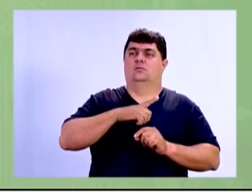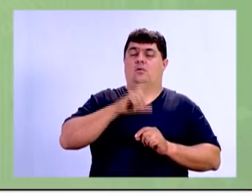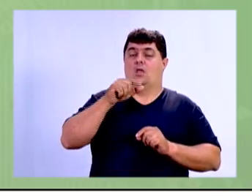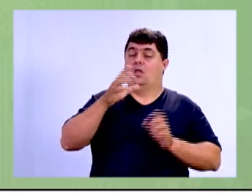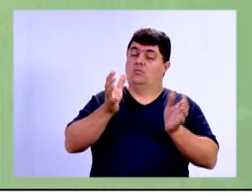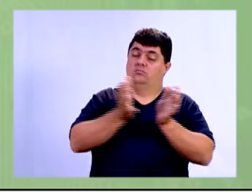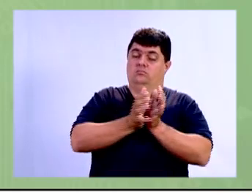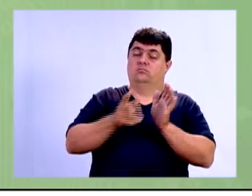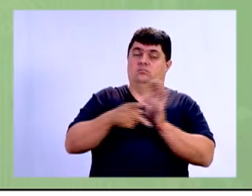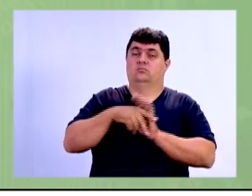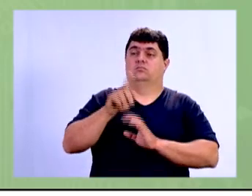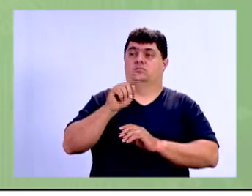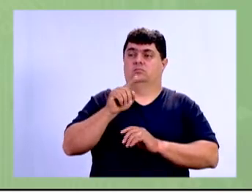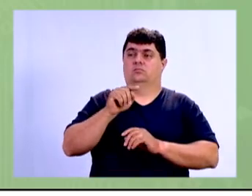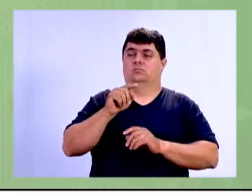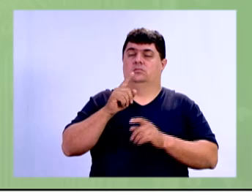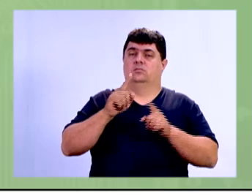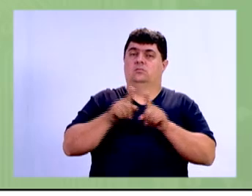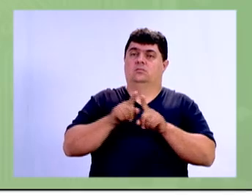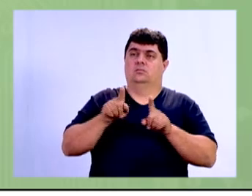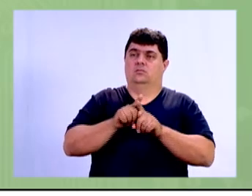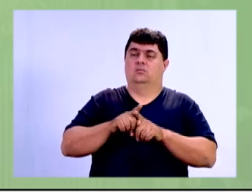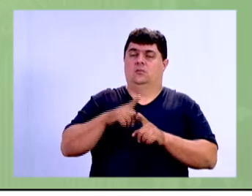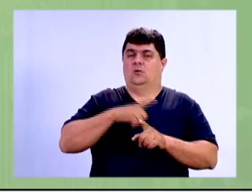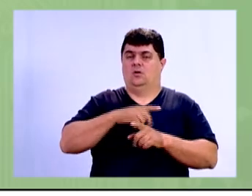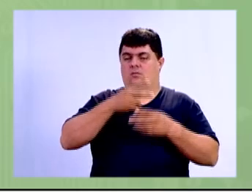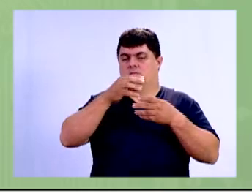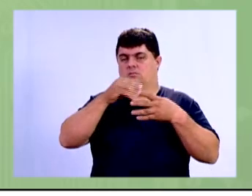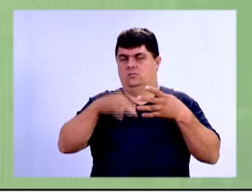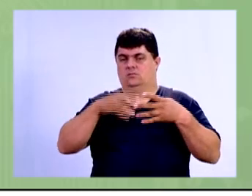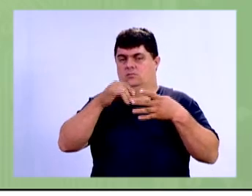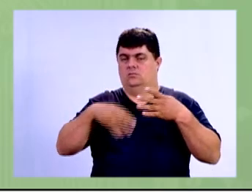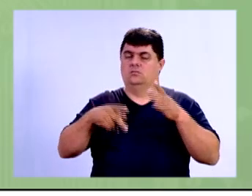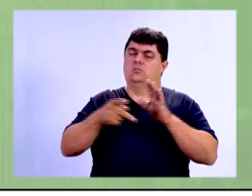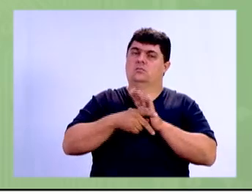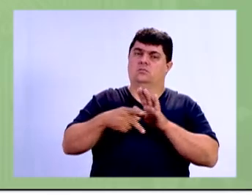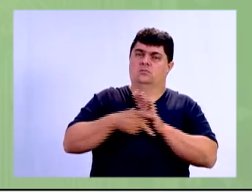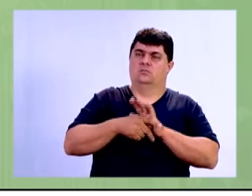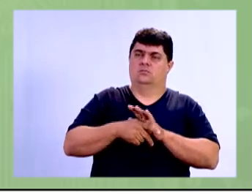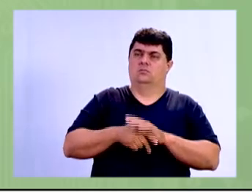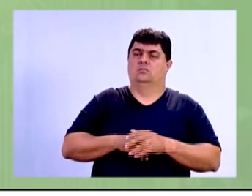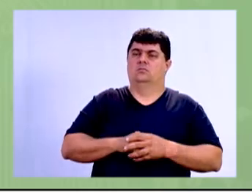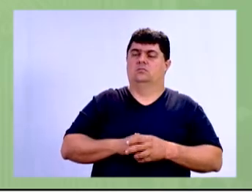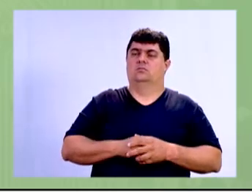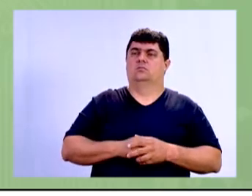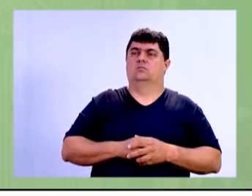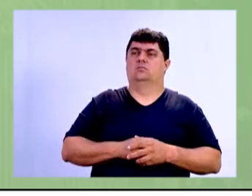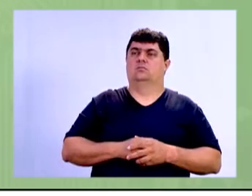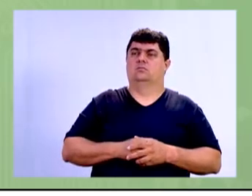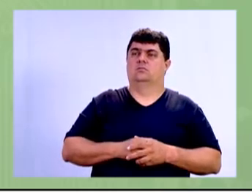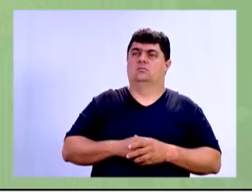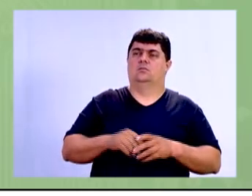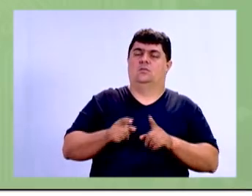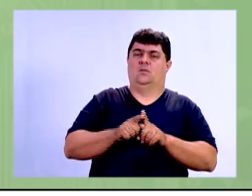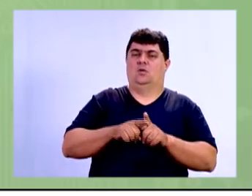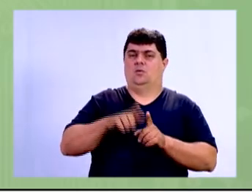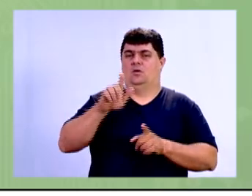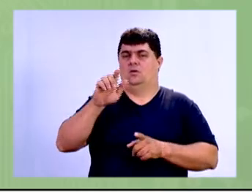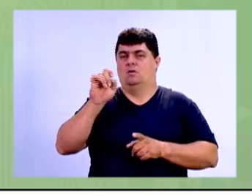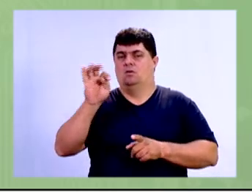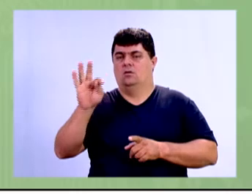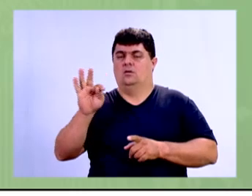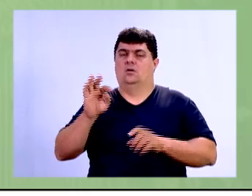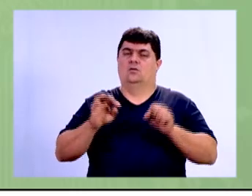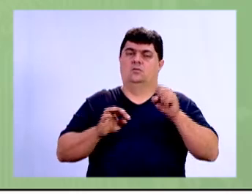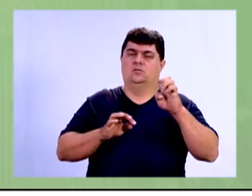uma classe, né? E por ser uma classe, ele tem suas características, né? os seus getters e setters e pode ter